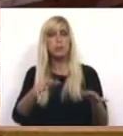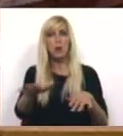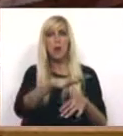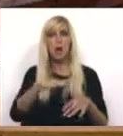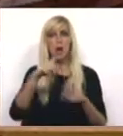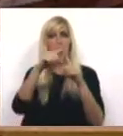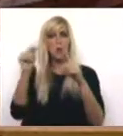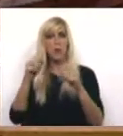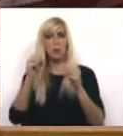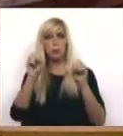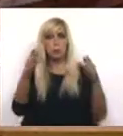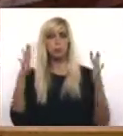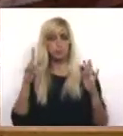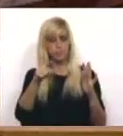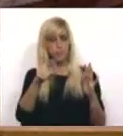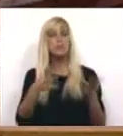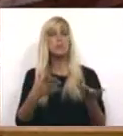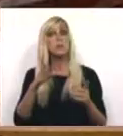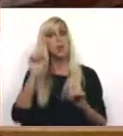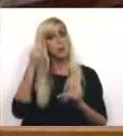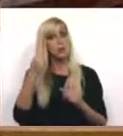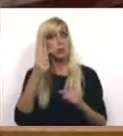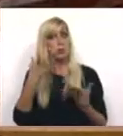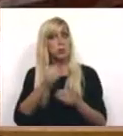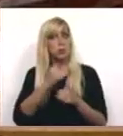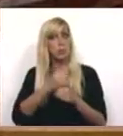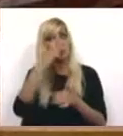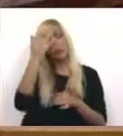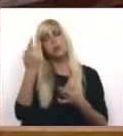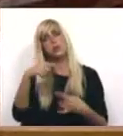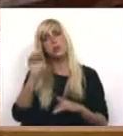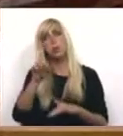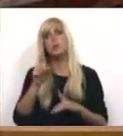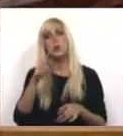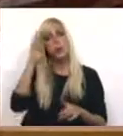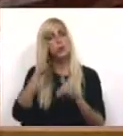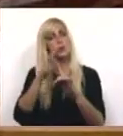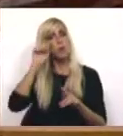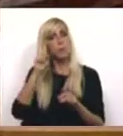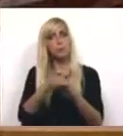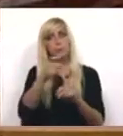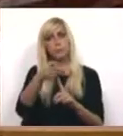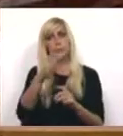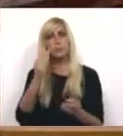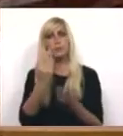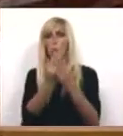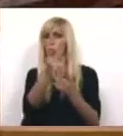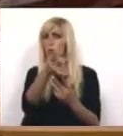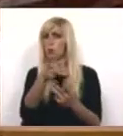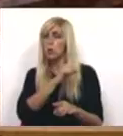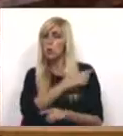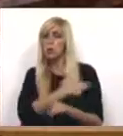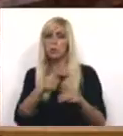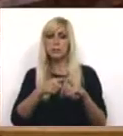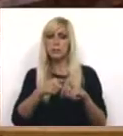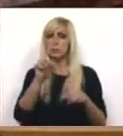do eucalipto. Sabíamos que não seria tarefa fácil, não só porque este objetivo exigia o confronto com grandes e poderosos